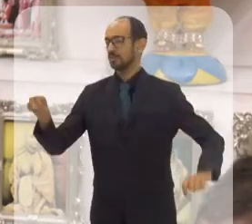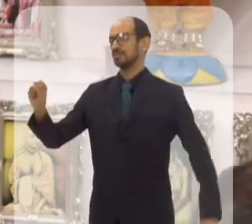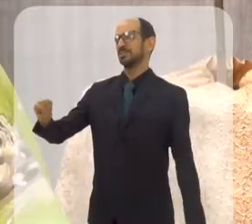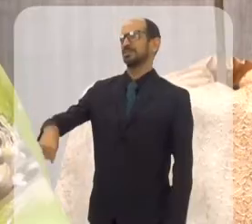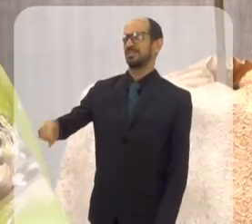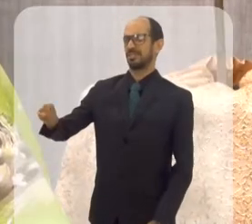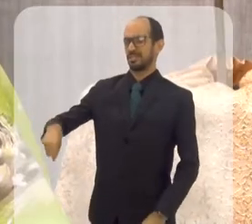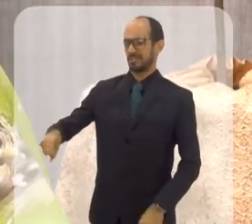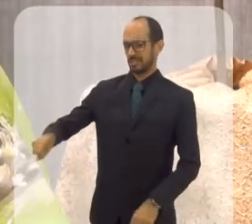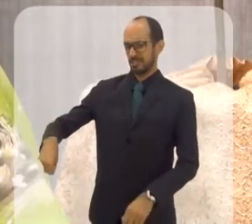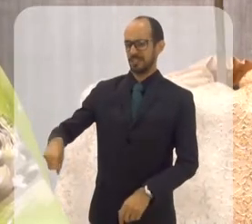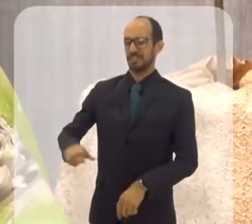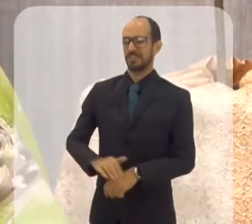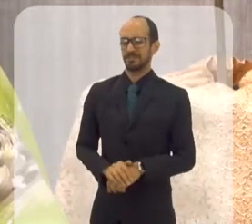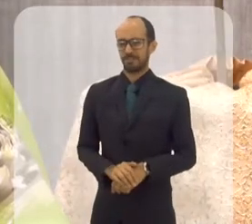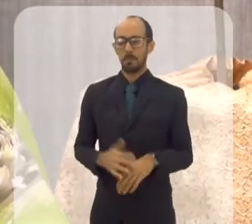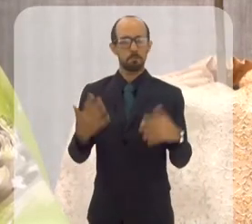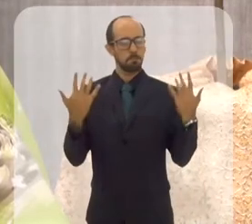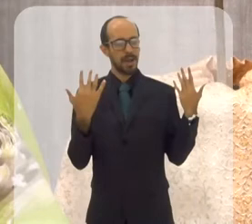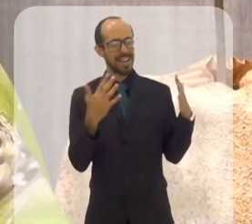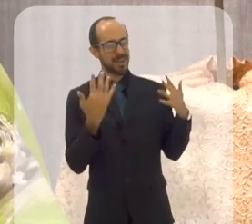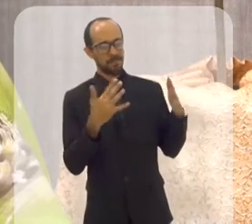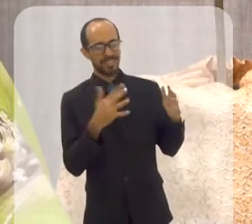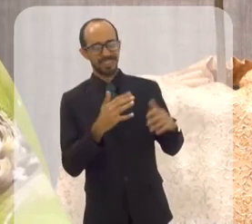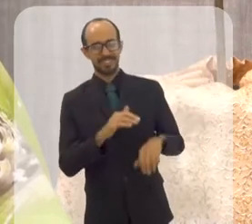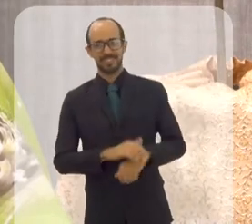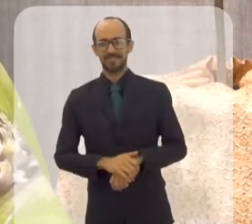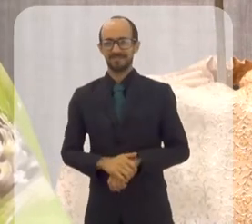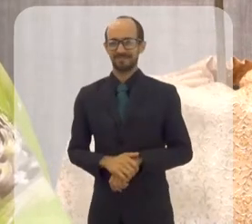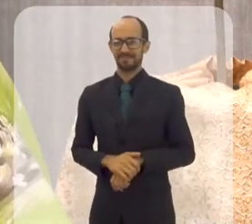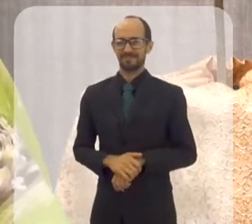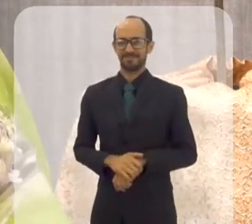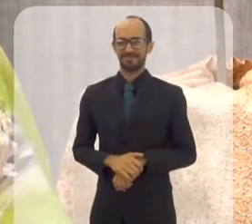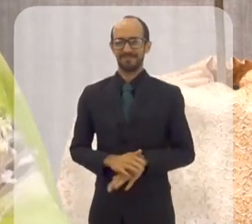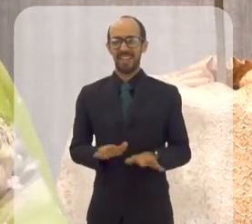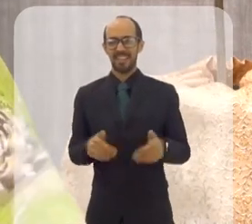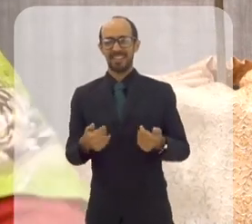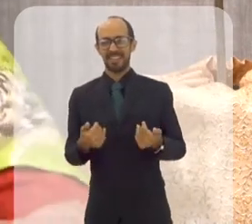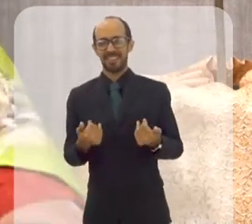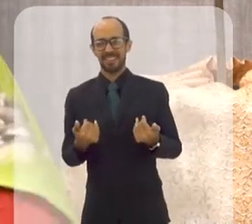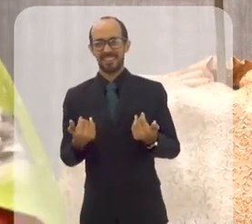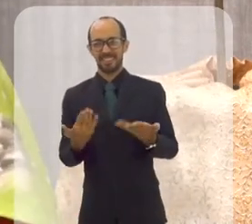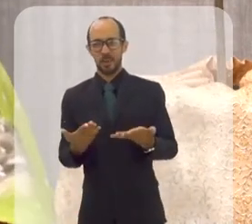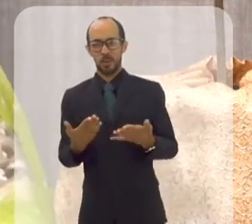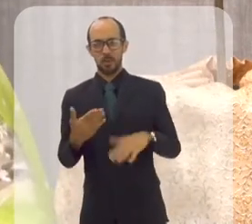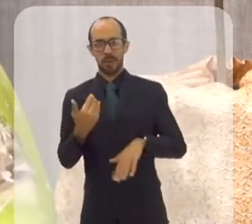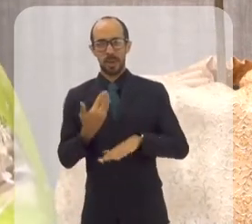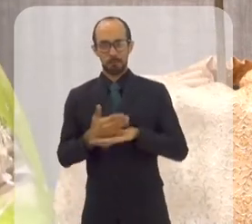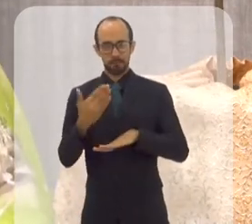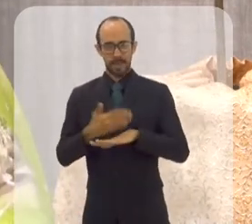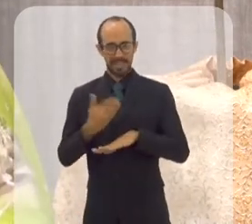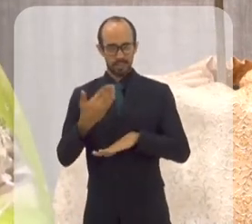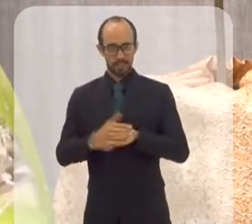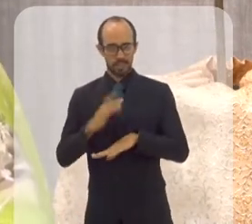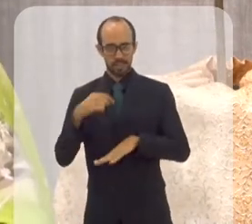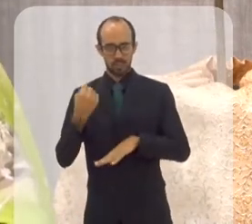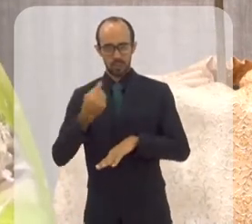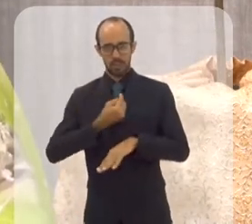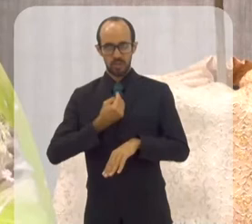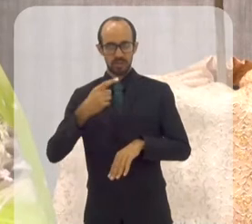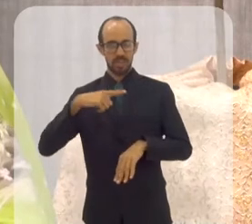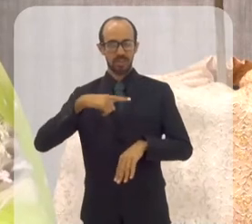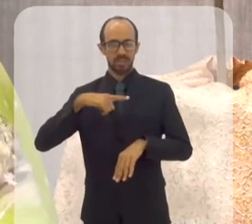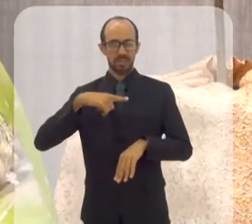positivo. Positivo. É isso? Absorvendo, é isso. Parabéns. Então, a gente usa, por exemplo, aonde a gente faz a nossa prática,